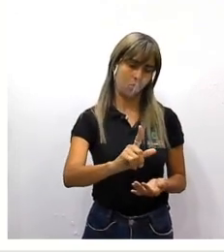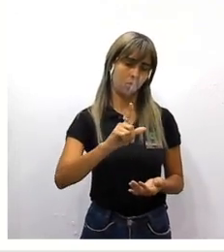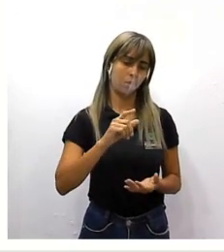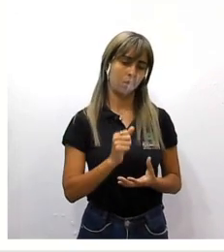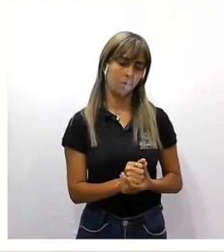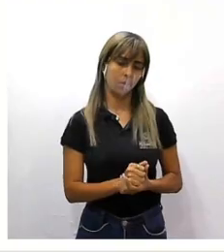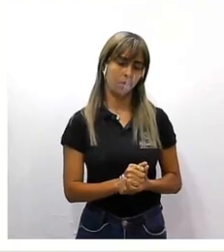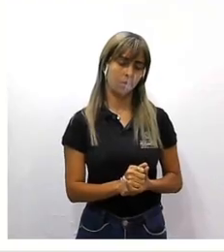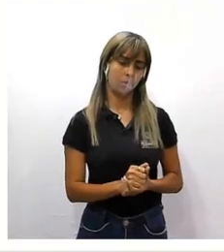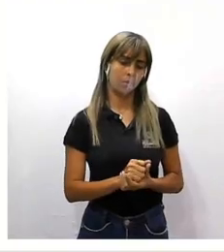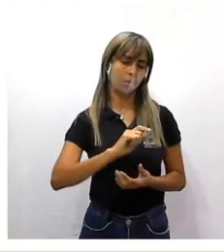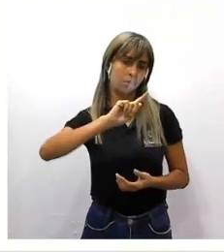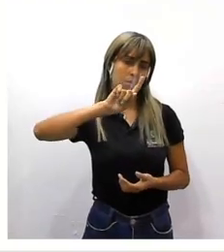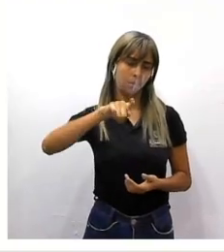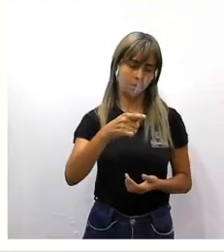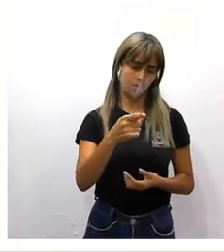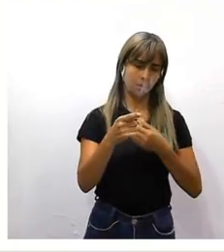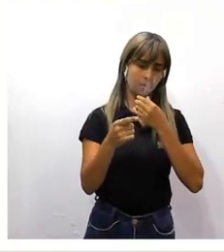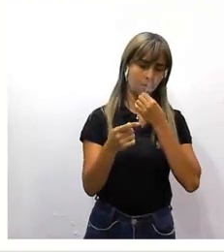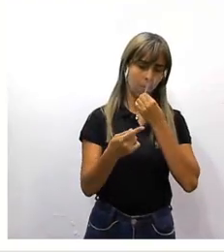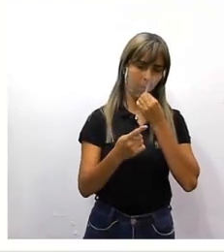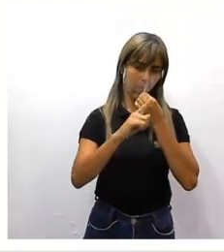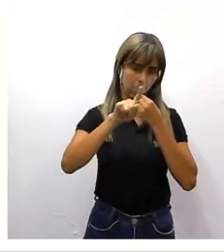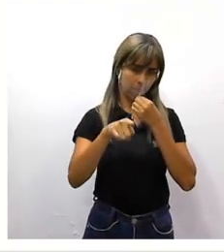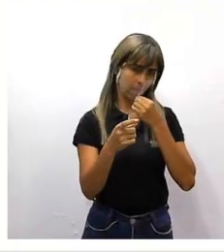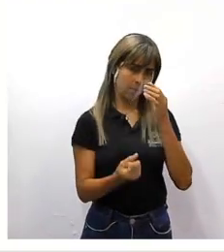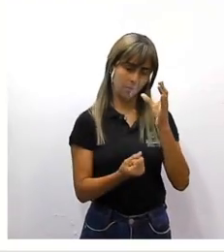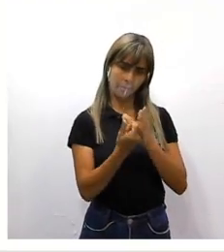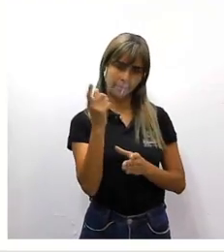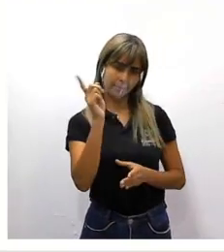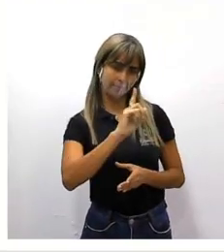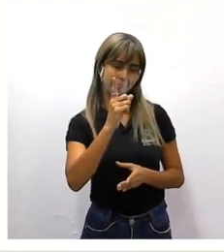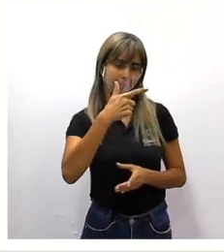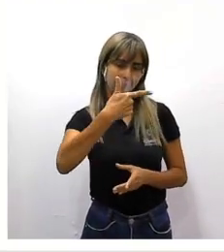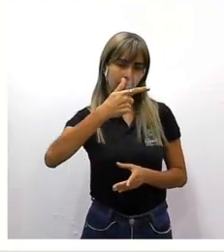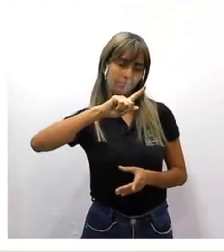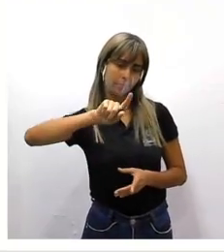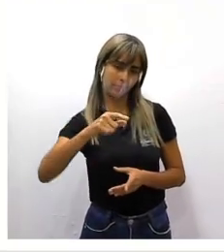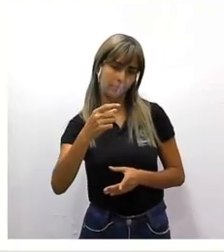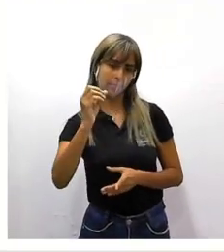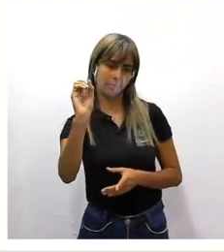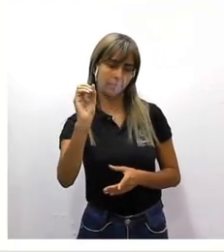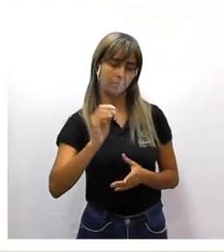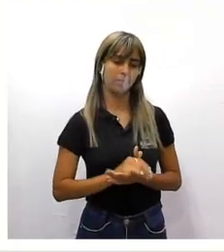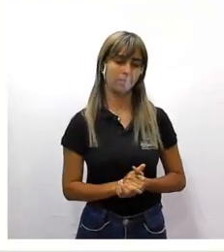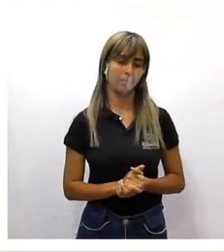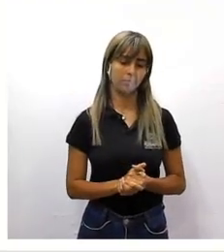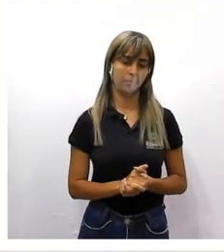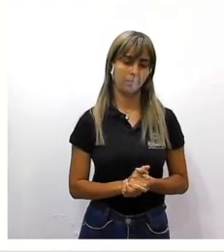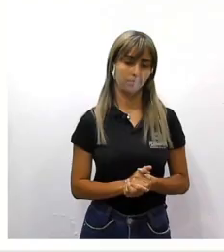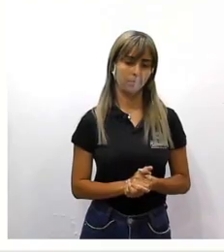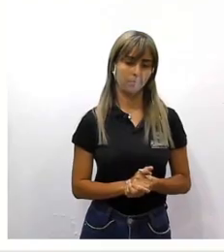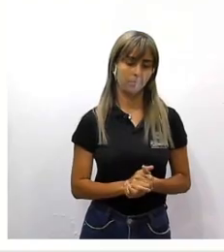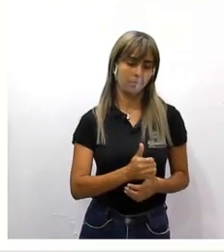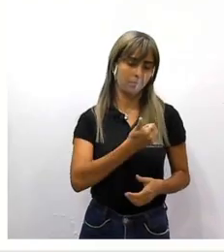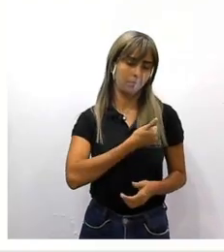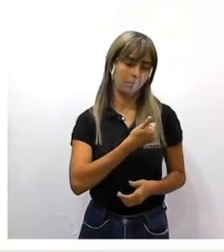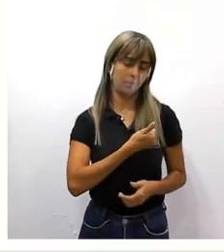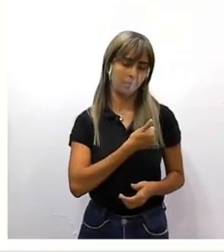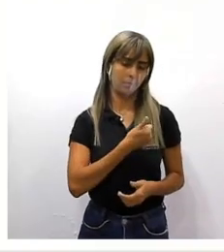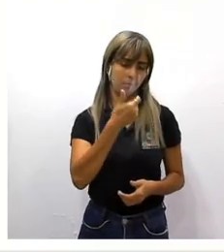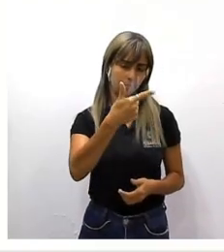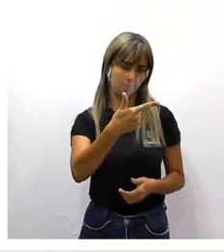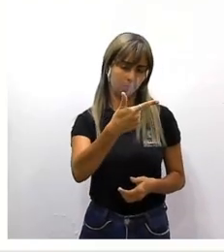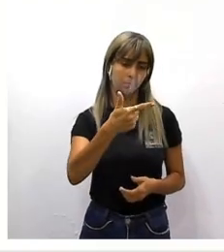encontrar o número sem vírgula ou uma vírgula que não aparece, que é 2,0. Beleza? Então, esse é o número como se fosse 2 é o